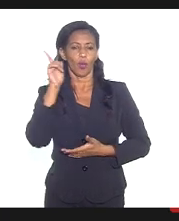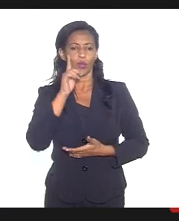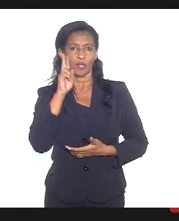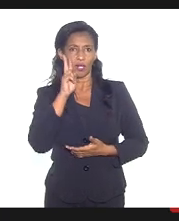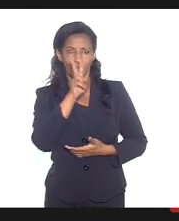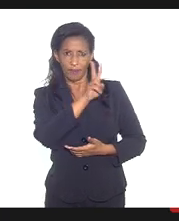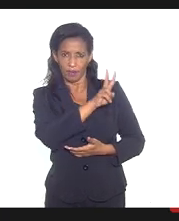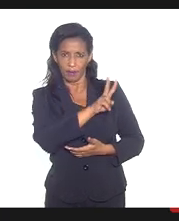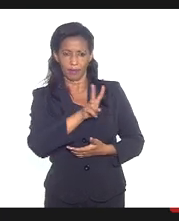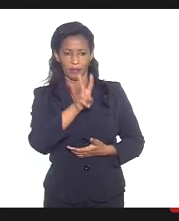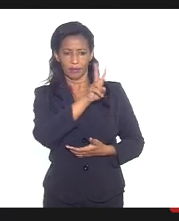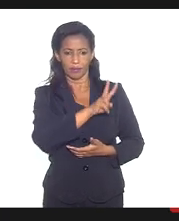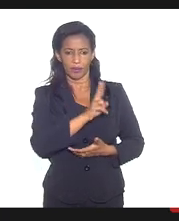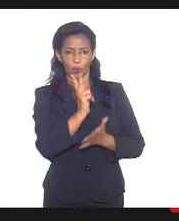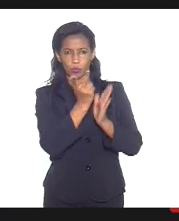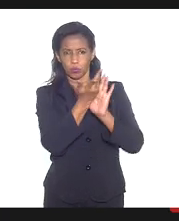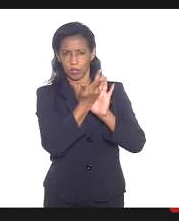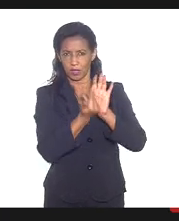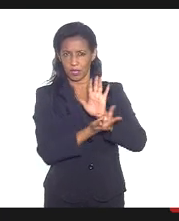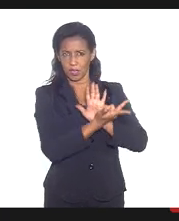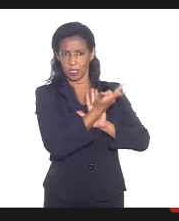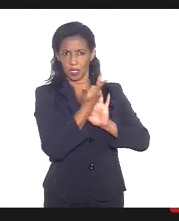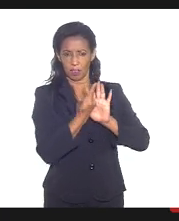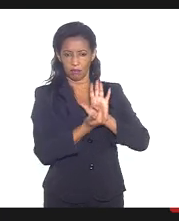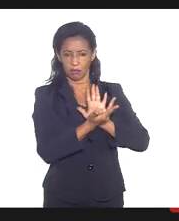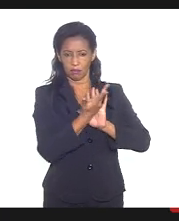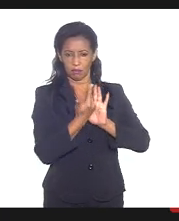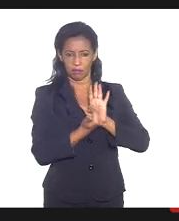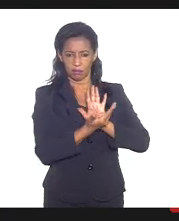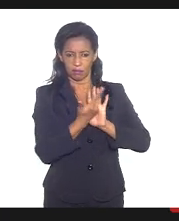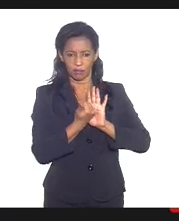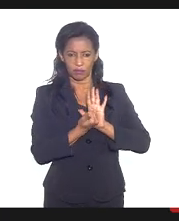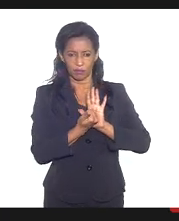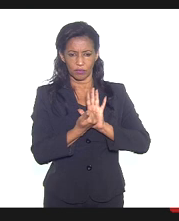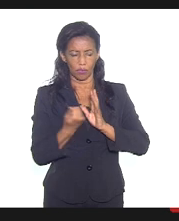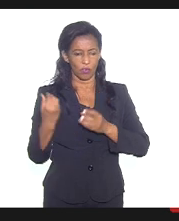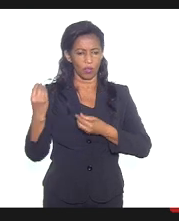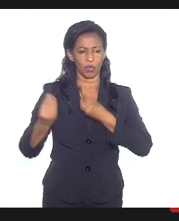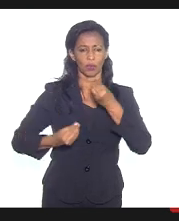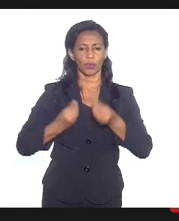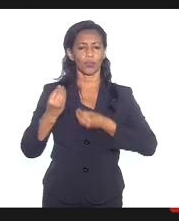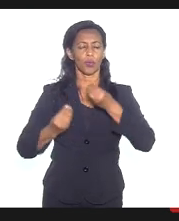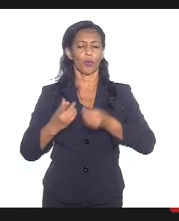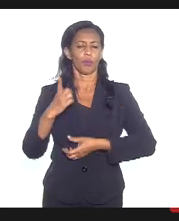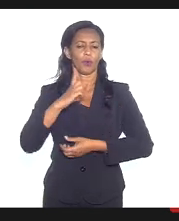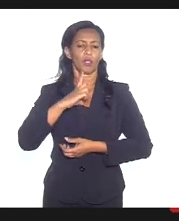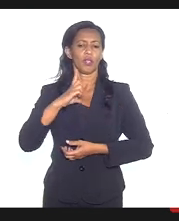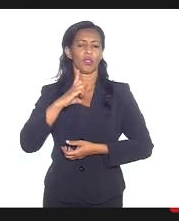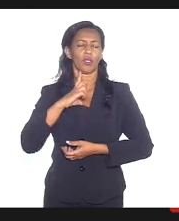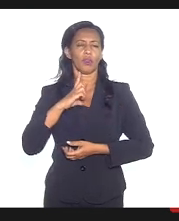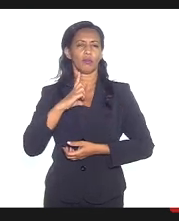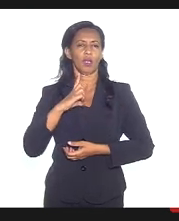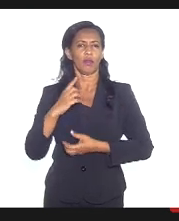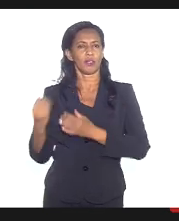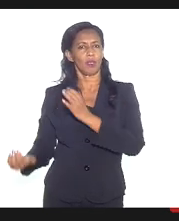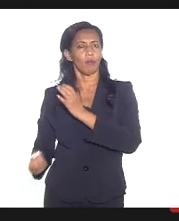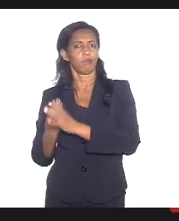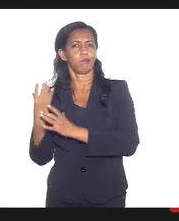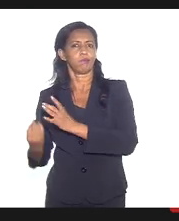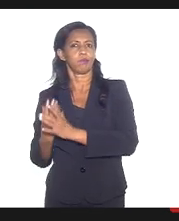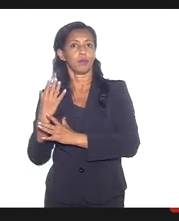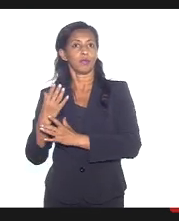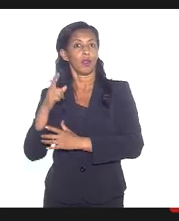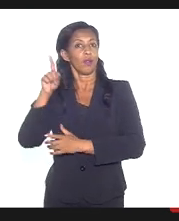ver um desenho, mais ou menos, de como que eu tenho essa questão da produção do gás no